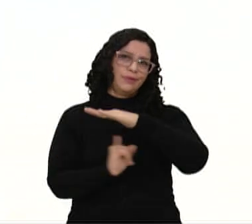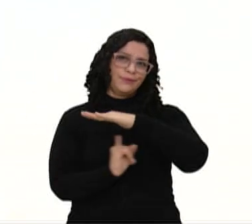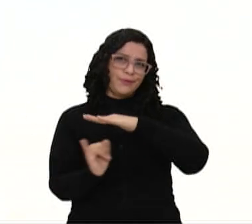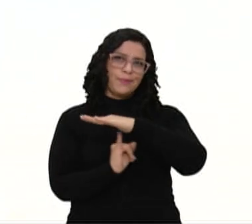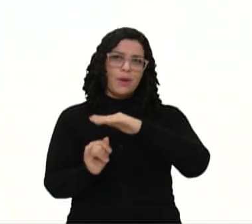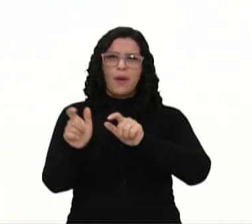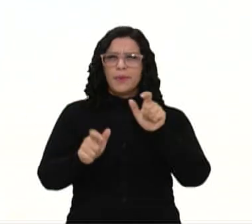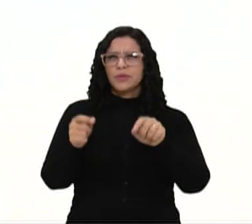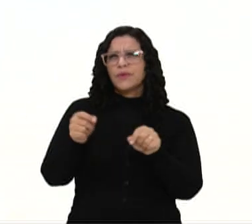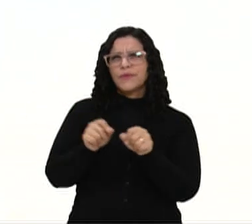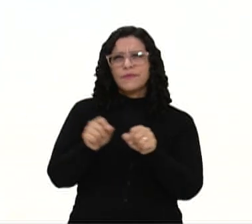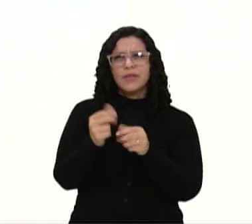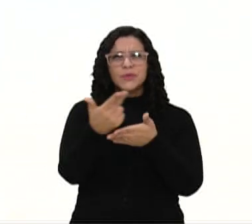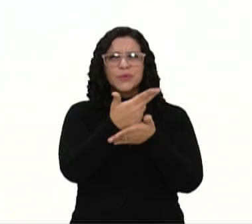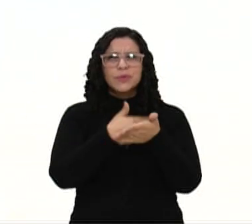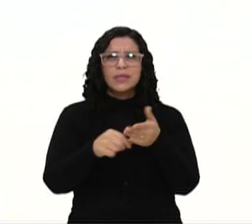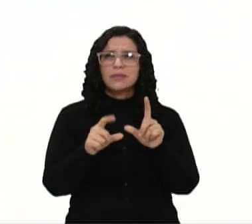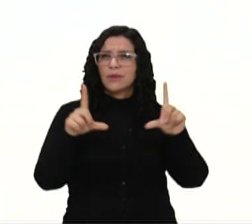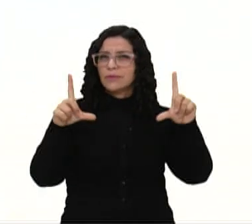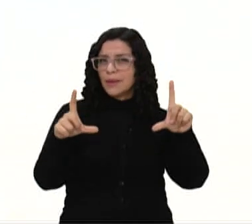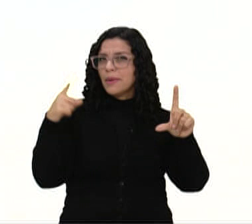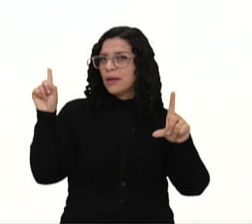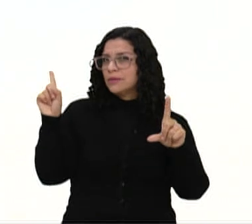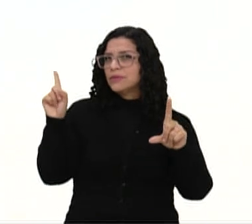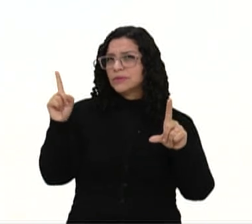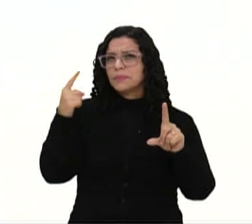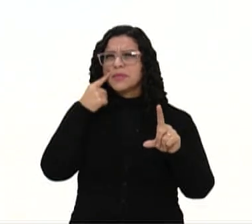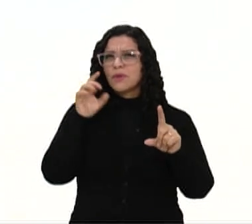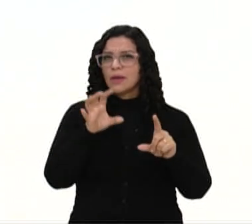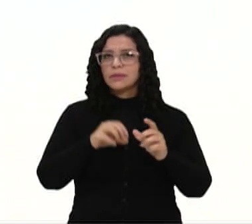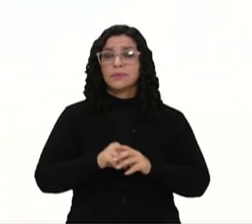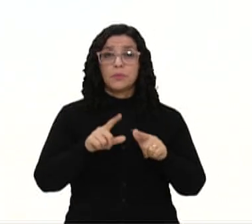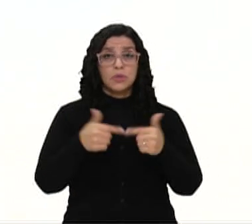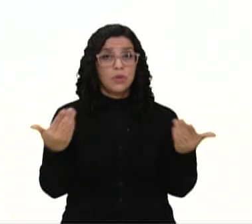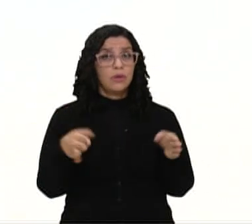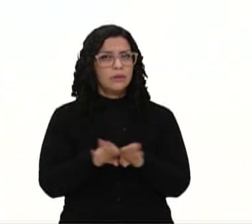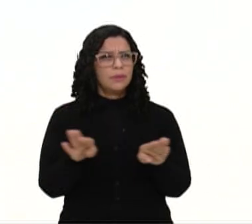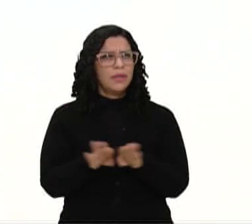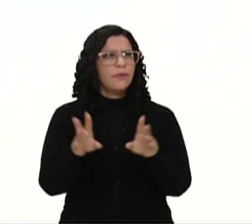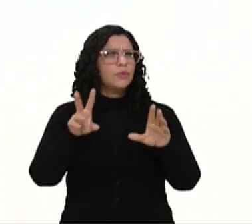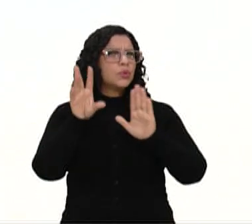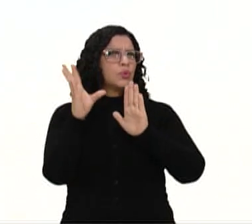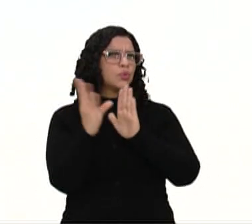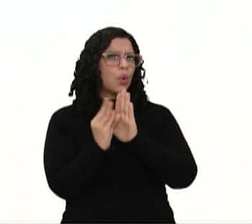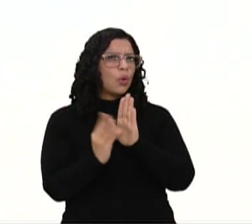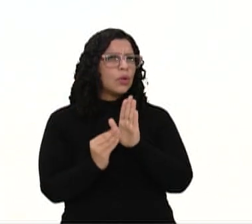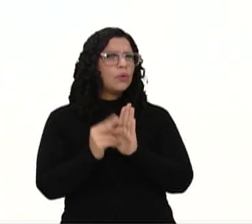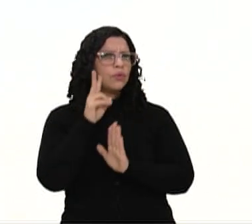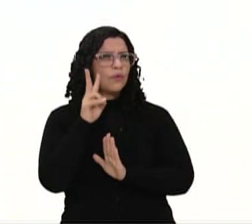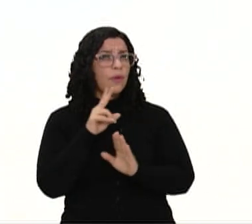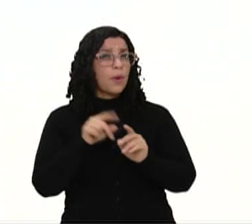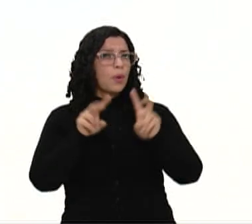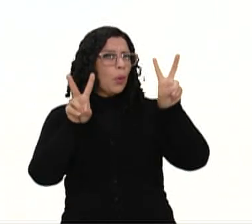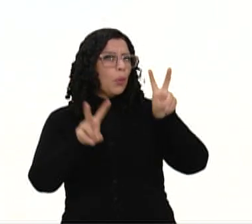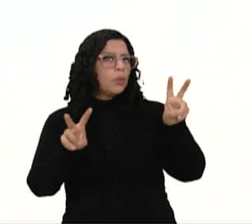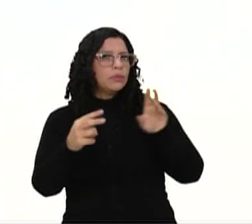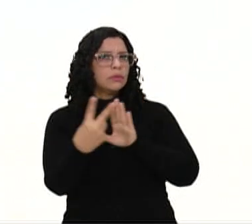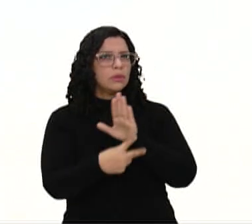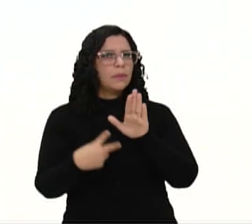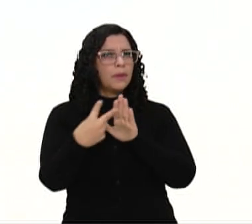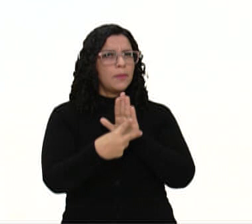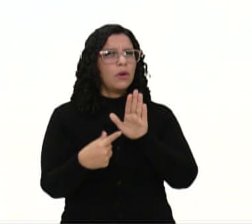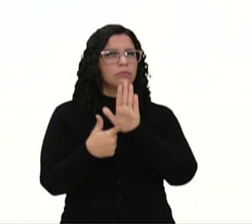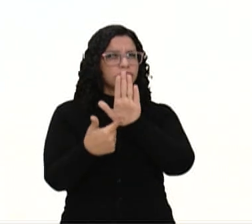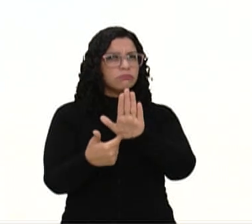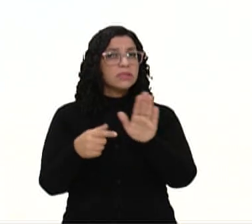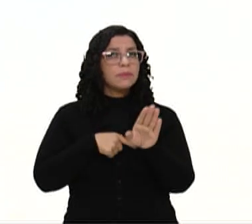da pessoa e do design que projetou essa imagem, pensou nessa imagem. Mas atentemos ao conteúdo temático da imagem, a questão